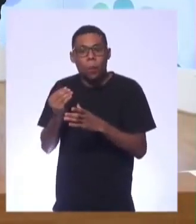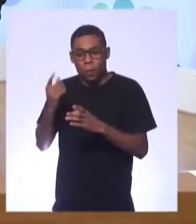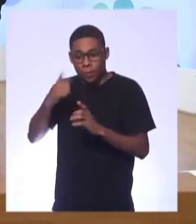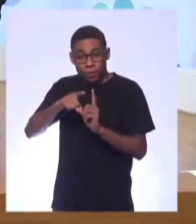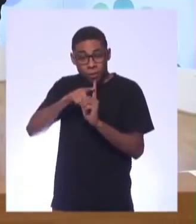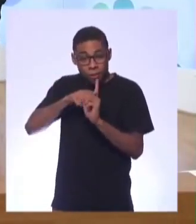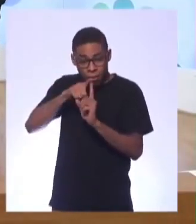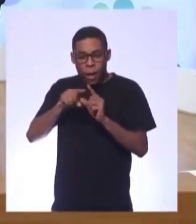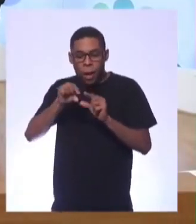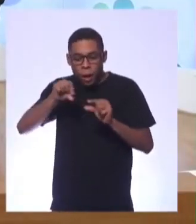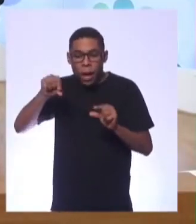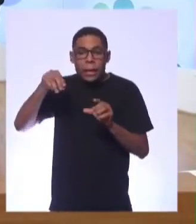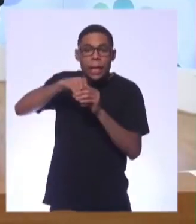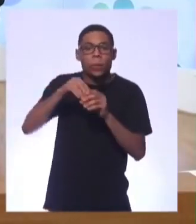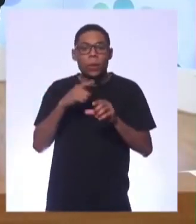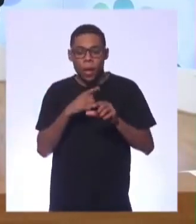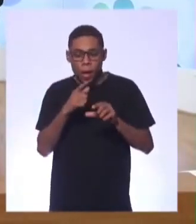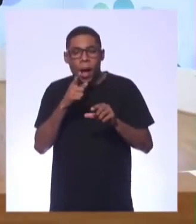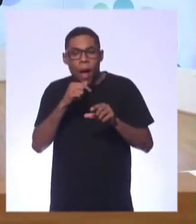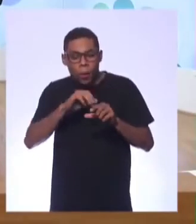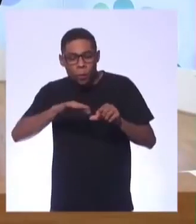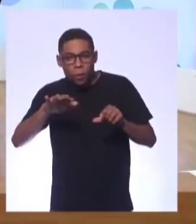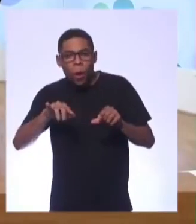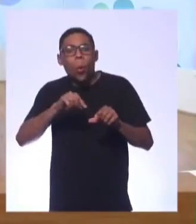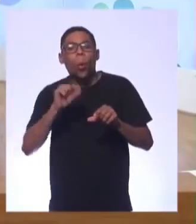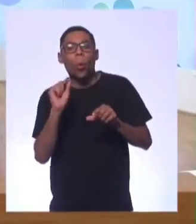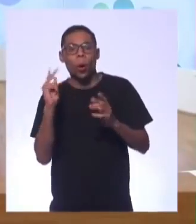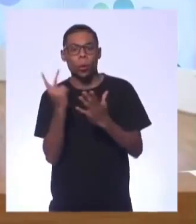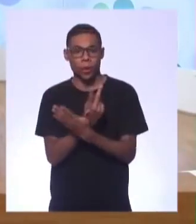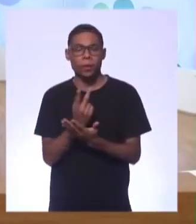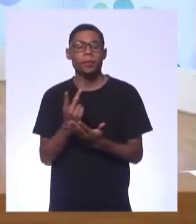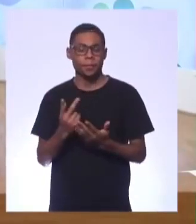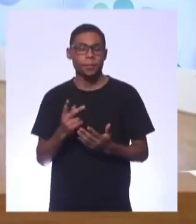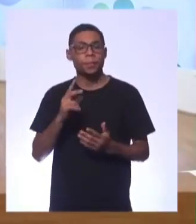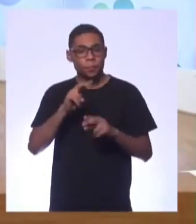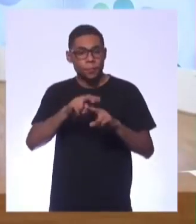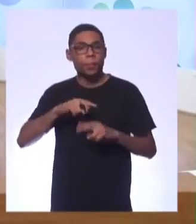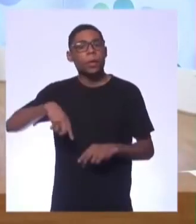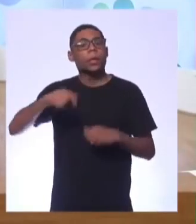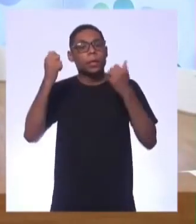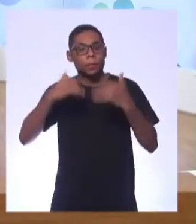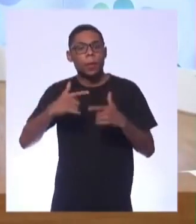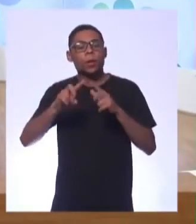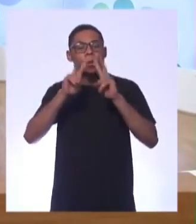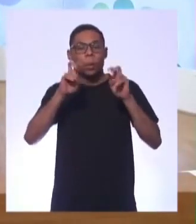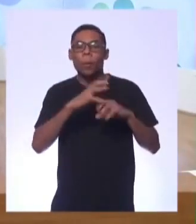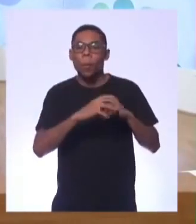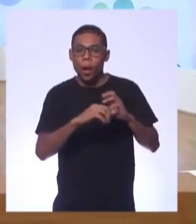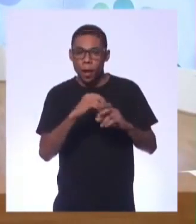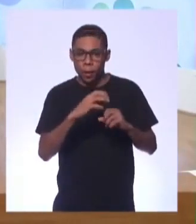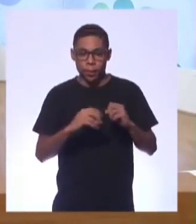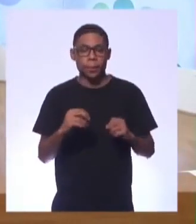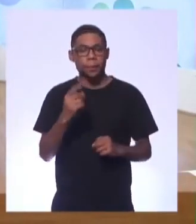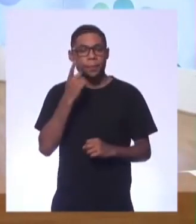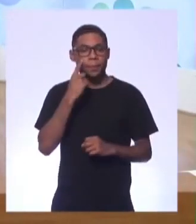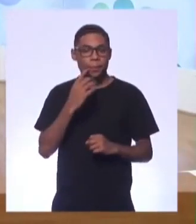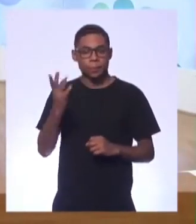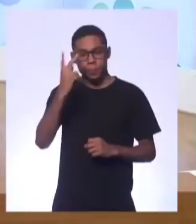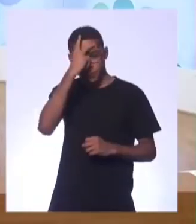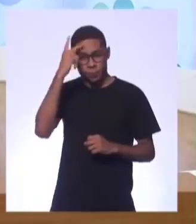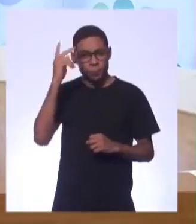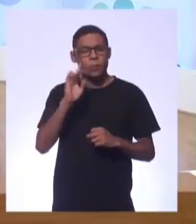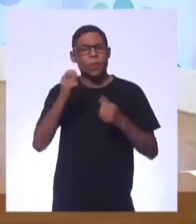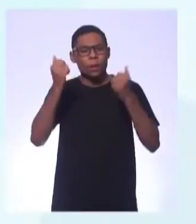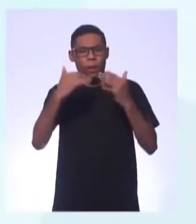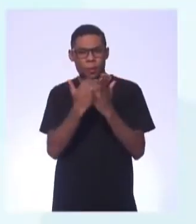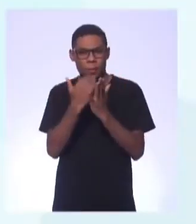né? Vamos deixar aquecendo aí e a gente vamos falar um pouco mais, falar um pouquinho sobre a visão micro. Na questão das moléculas, né? Pessoal, só para mostrar para vocês um